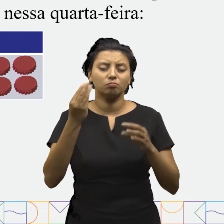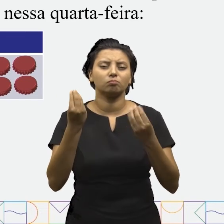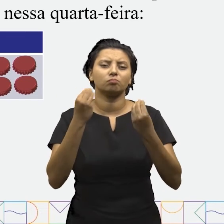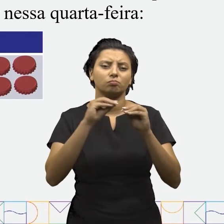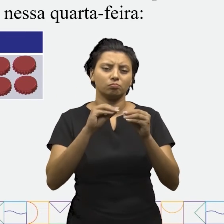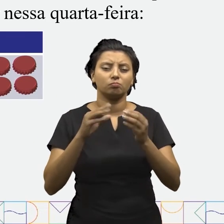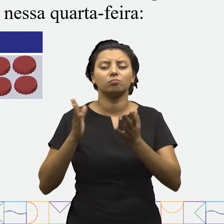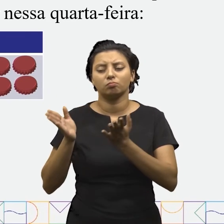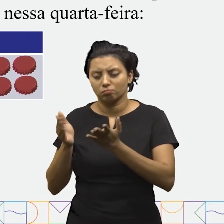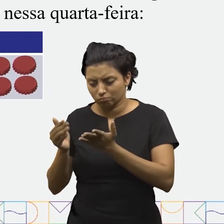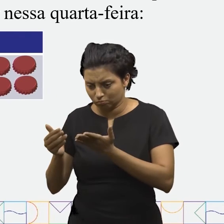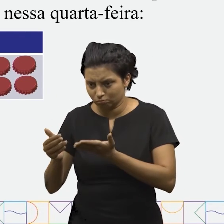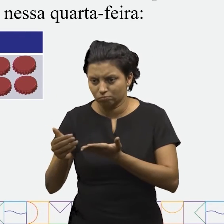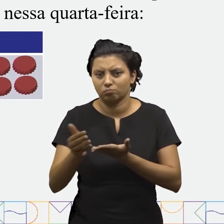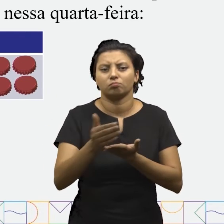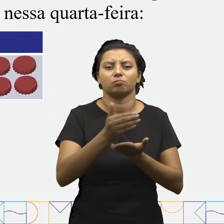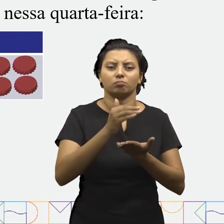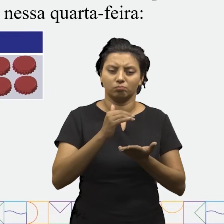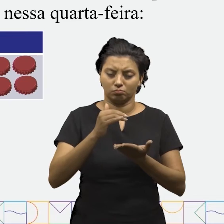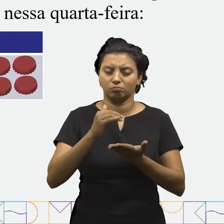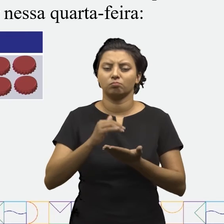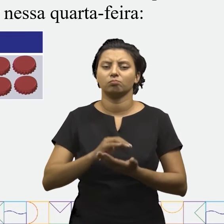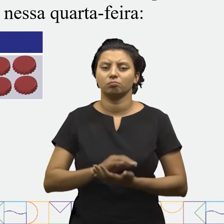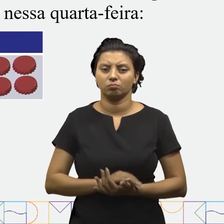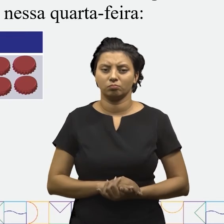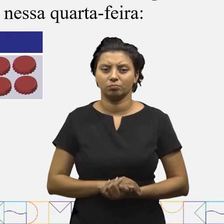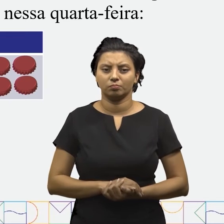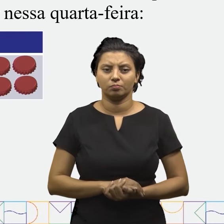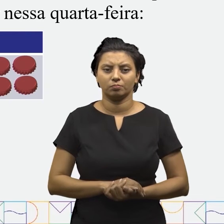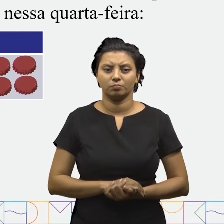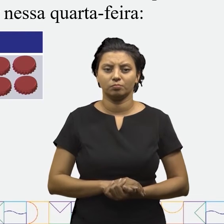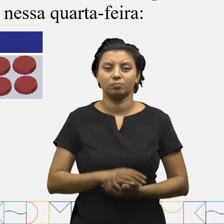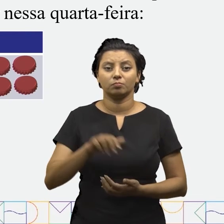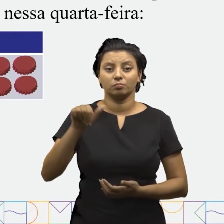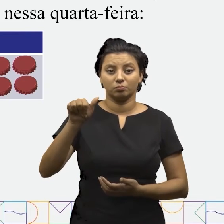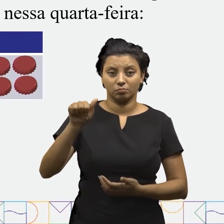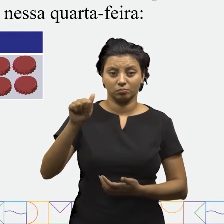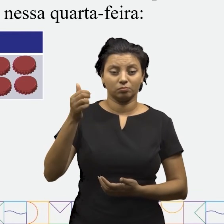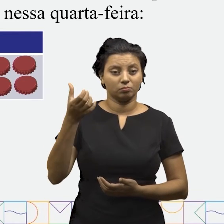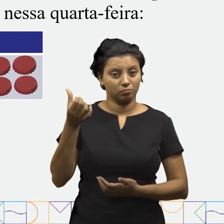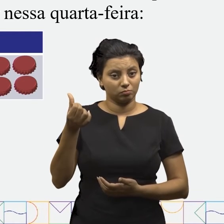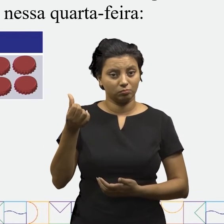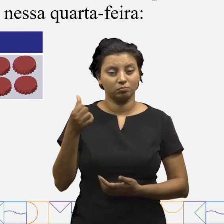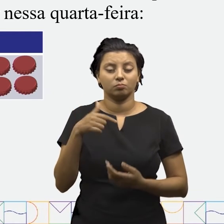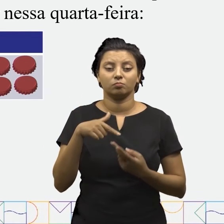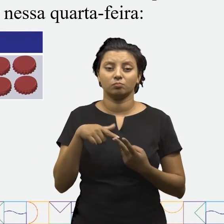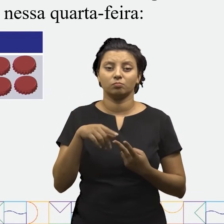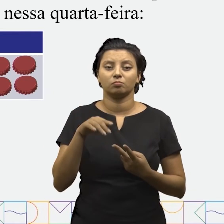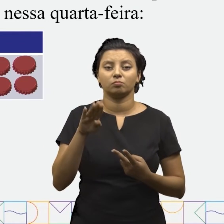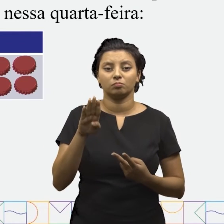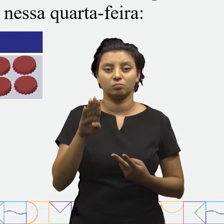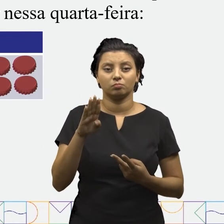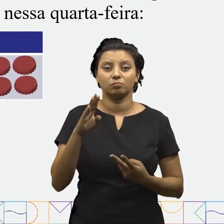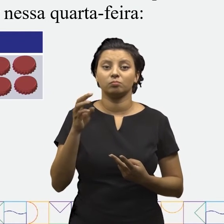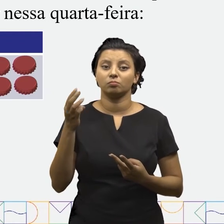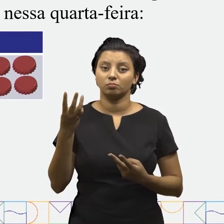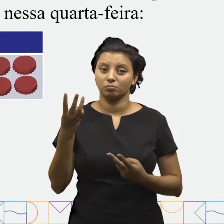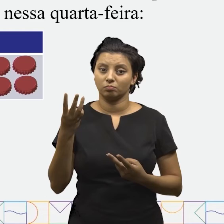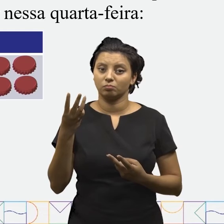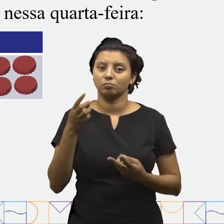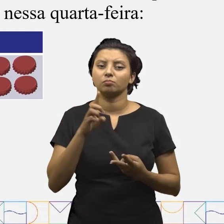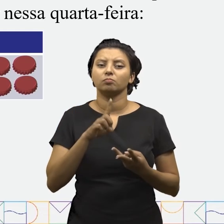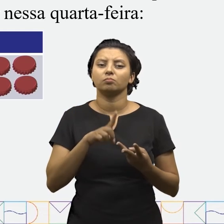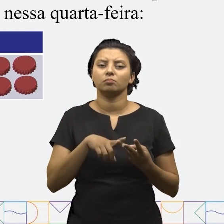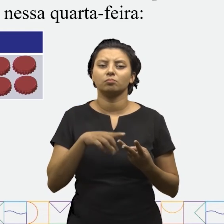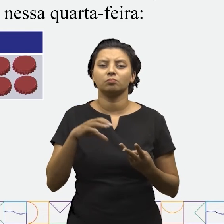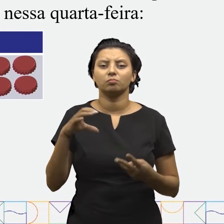tampinhas que a Agnes deveria recolher na quarta? Letra A, 6 tampinhas? Letra B,